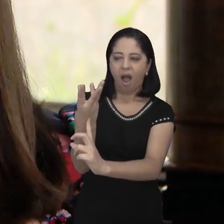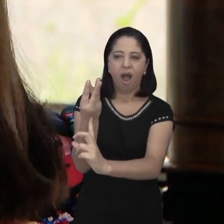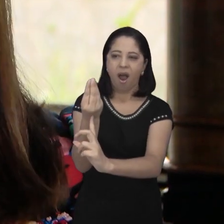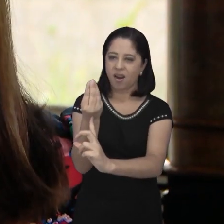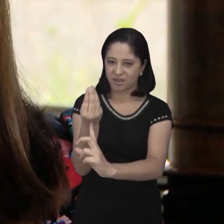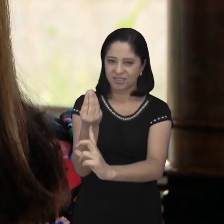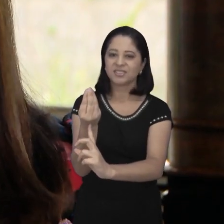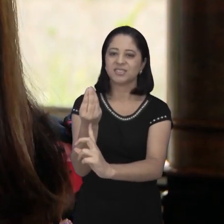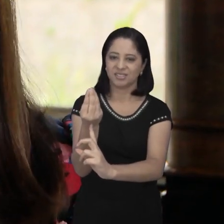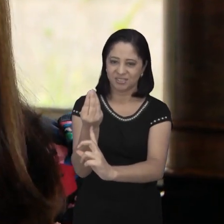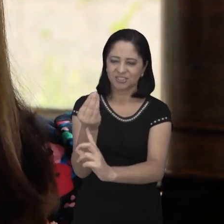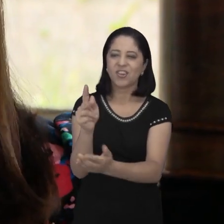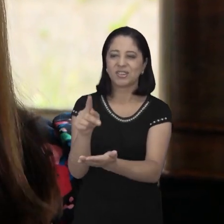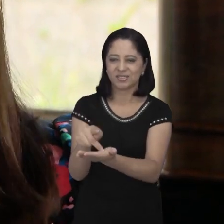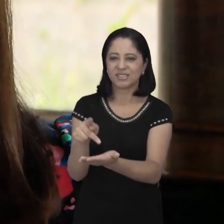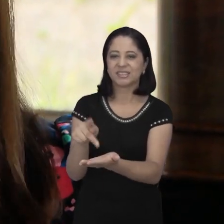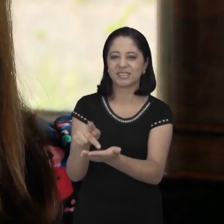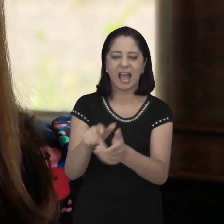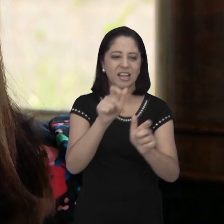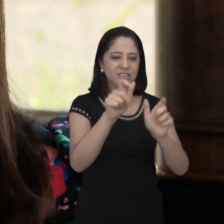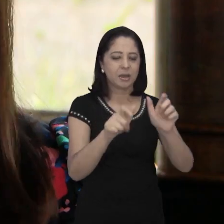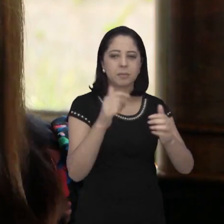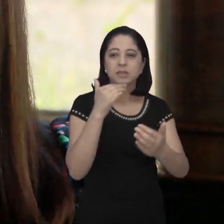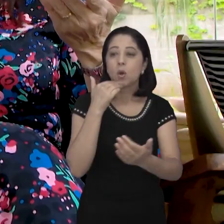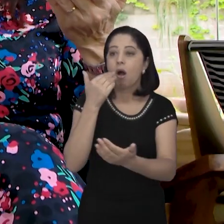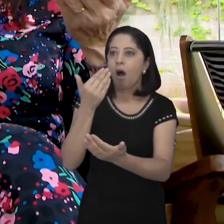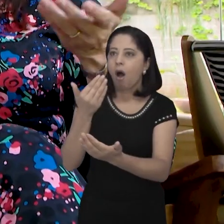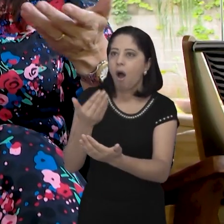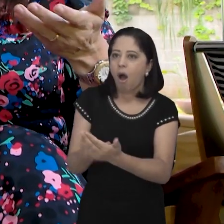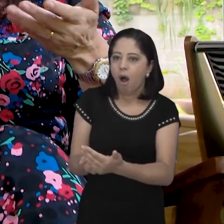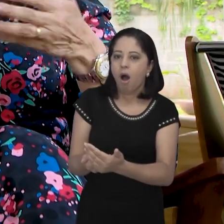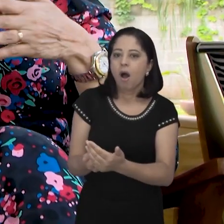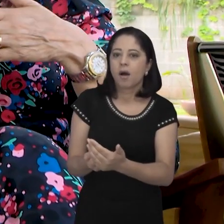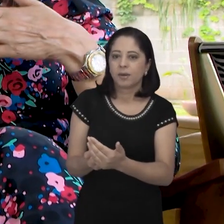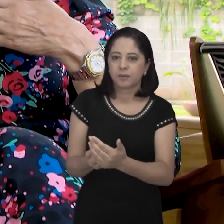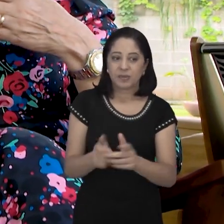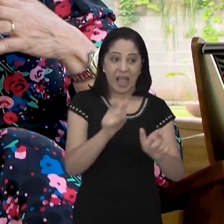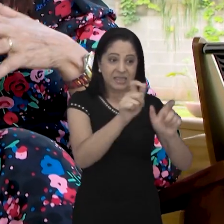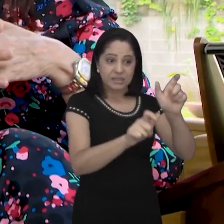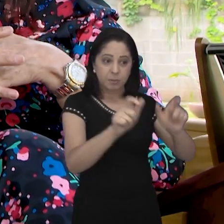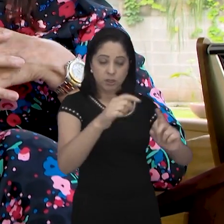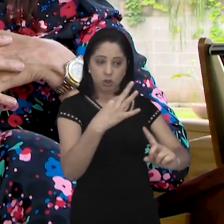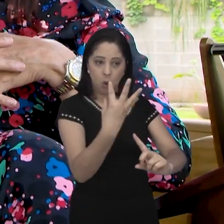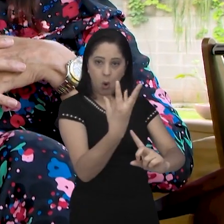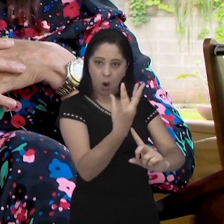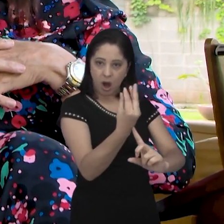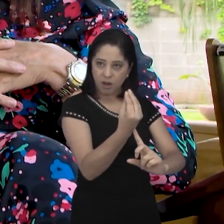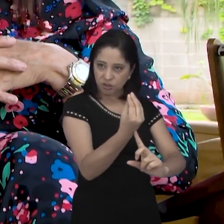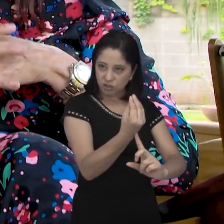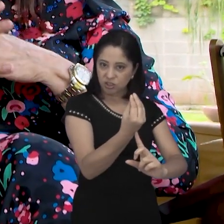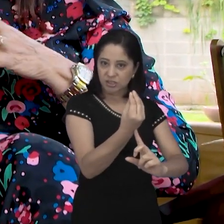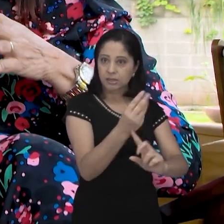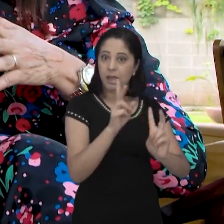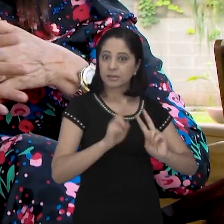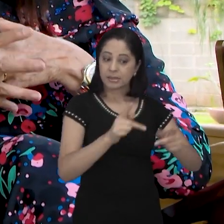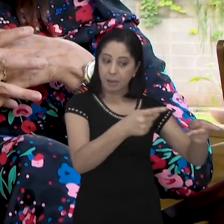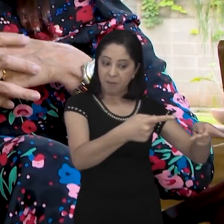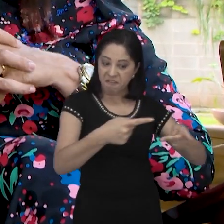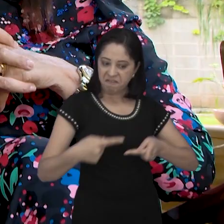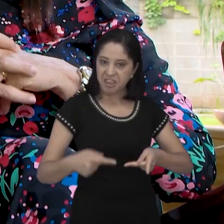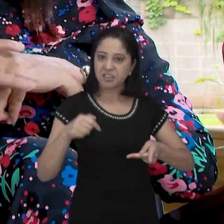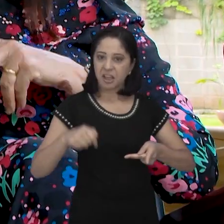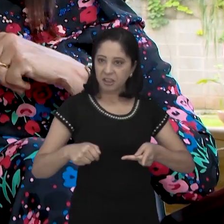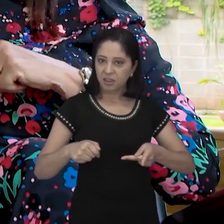pura arte, então eu acho que se encanta realmente. Esses artistas que vêm são artistas muito importantes, ganham